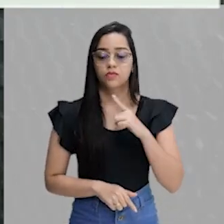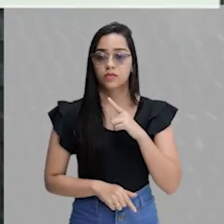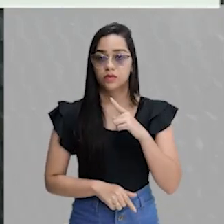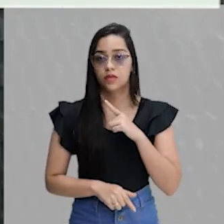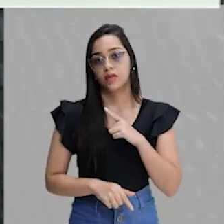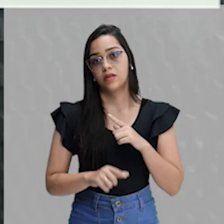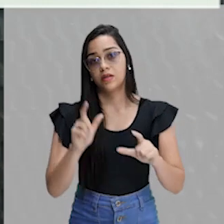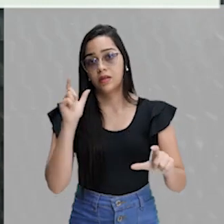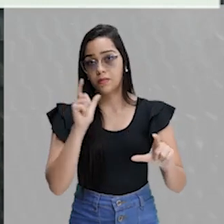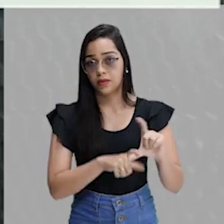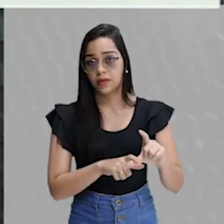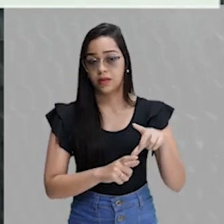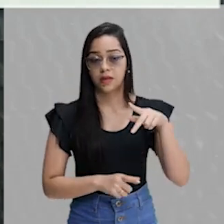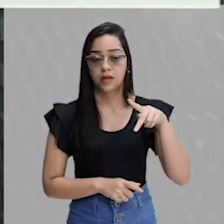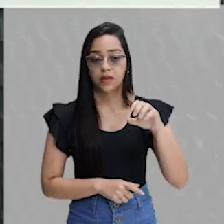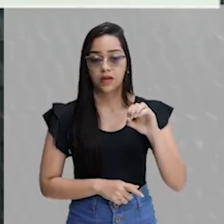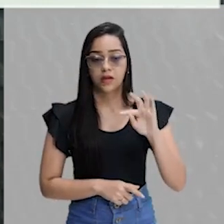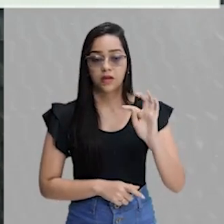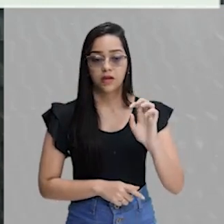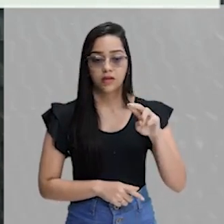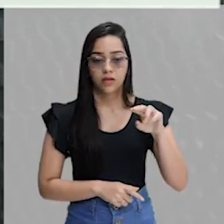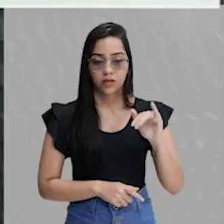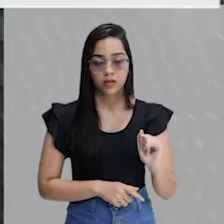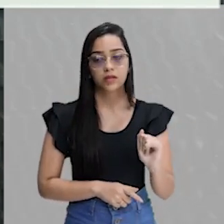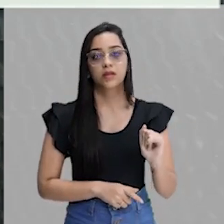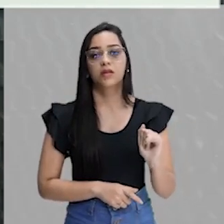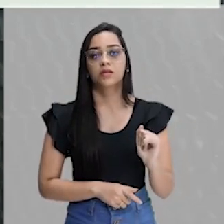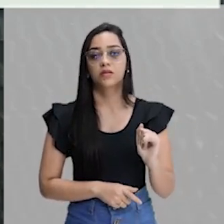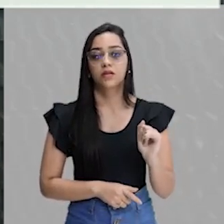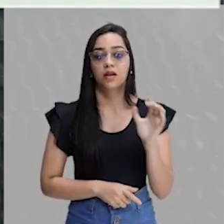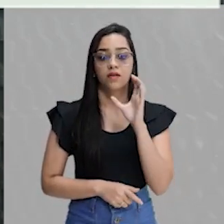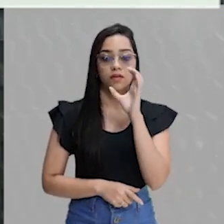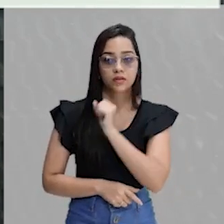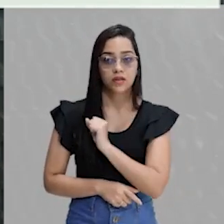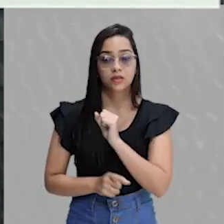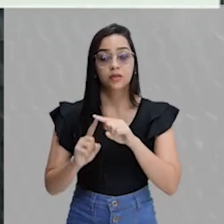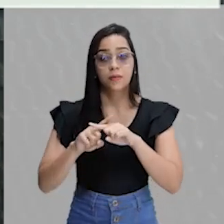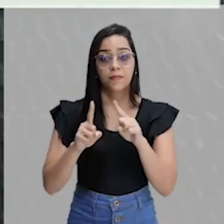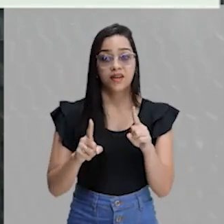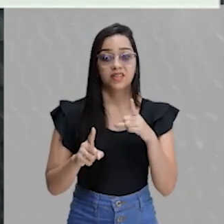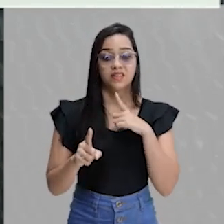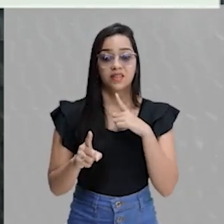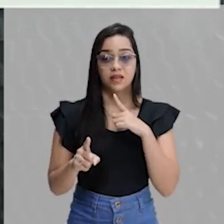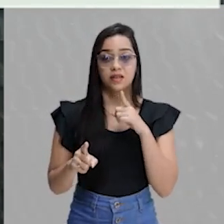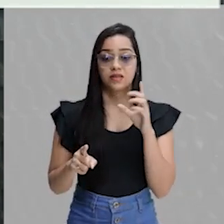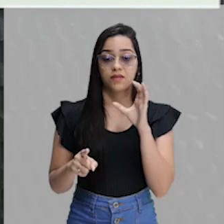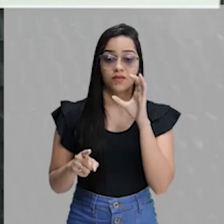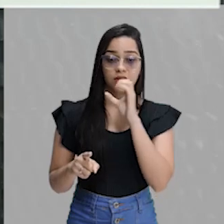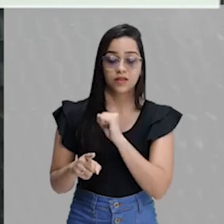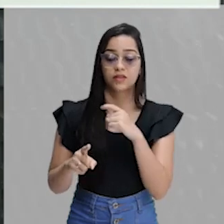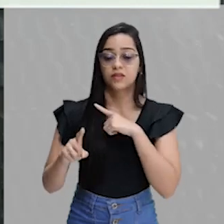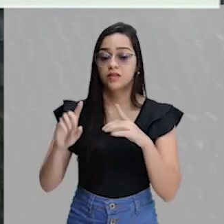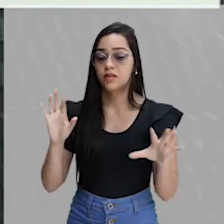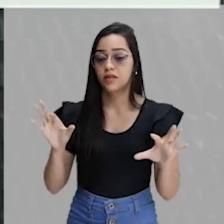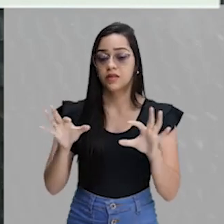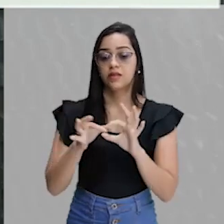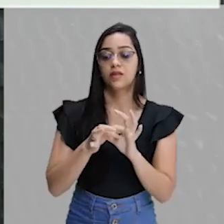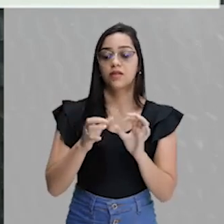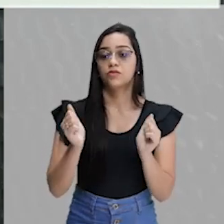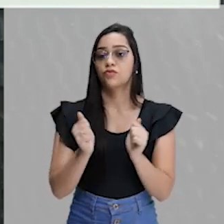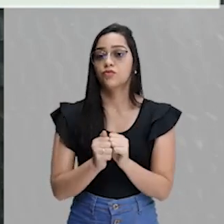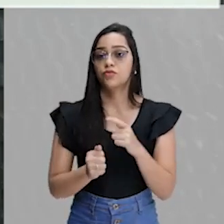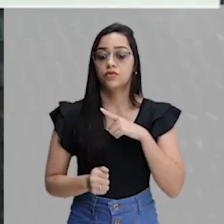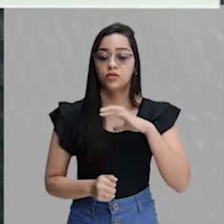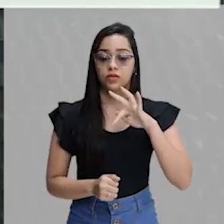grandeza dependente, que é a potência, e a grandeza independente, que é a velocidade. Porém, essa velocidade ela também está atrelada aqui a